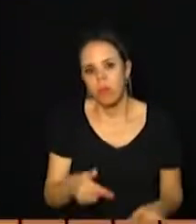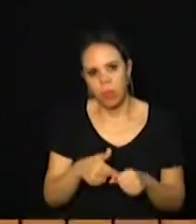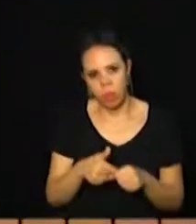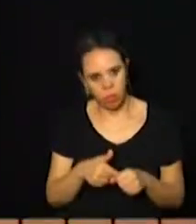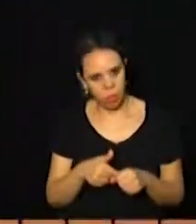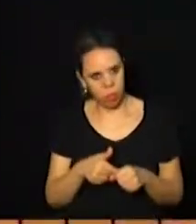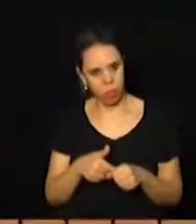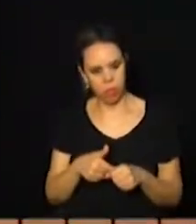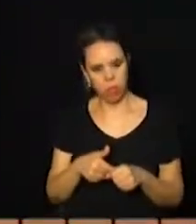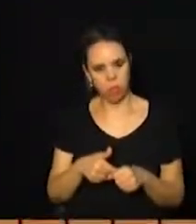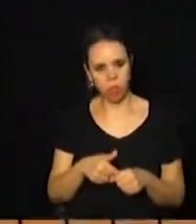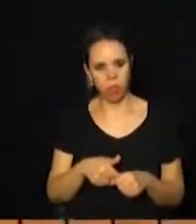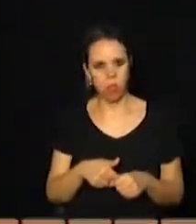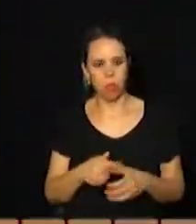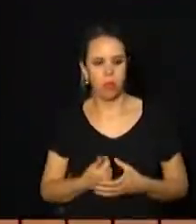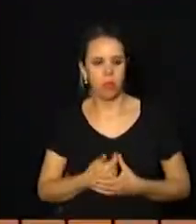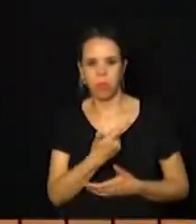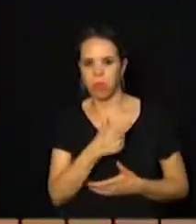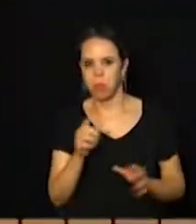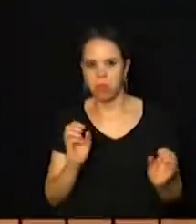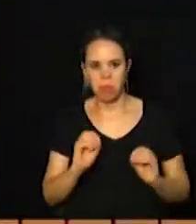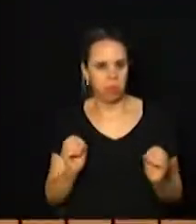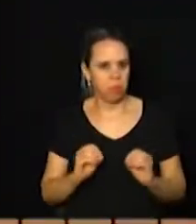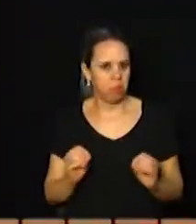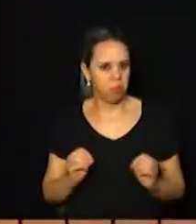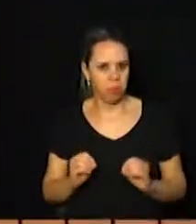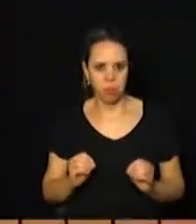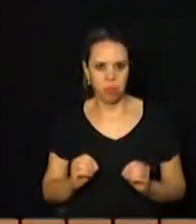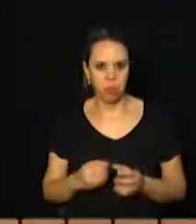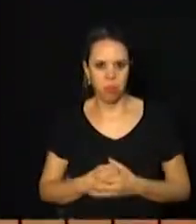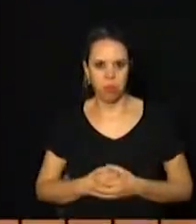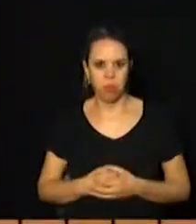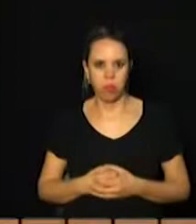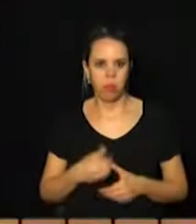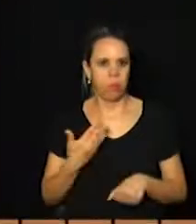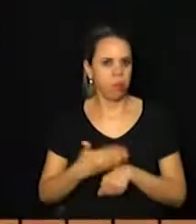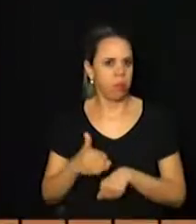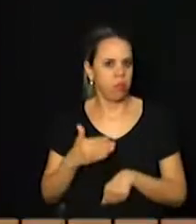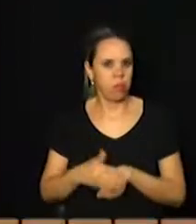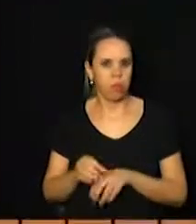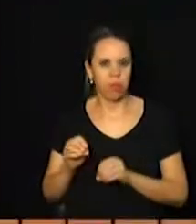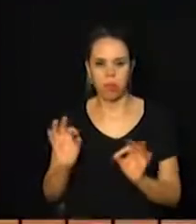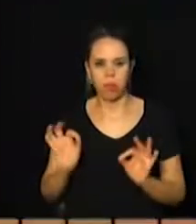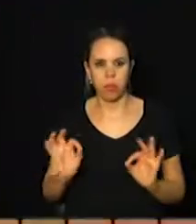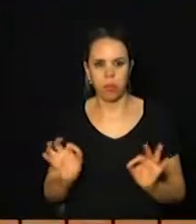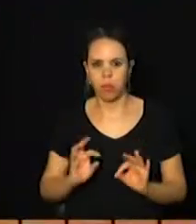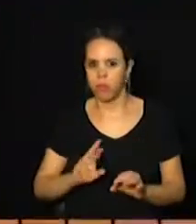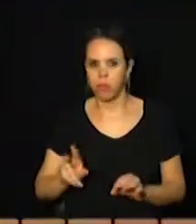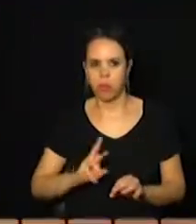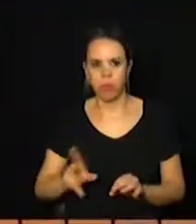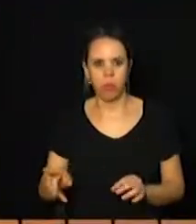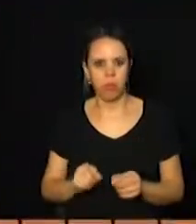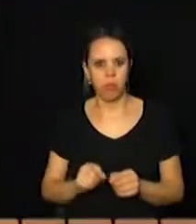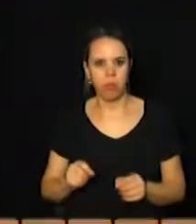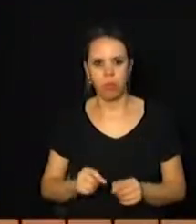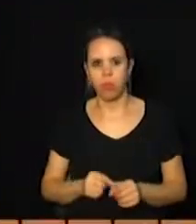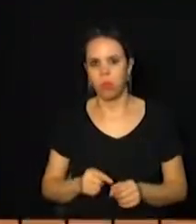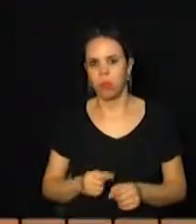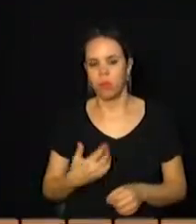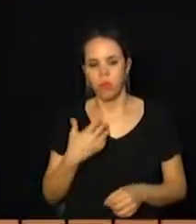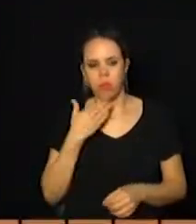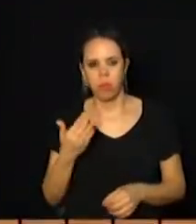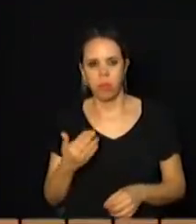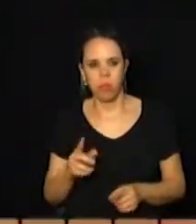combustível sem bem um nenhum tipo de treinamento nem nada não é assim que funciona as coisas